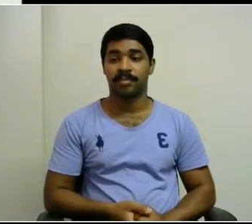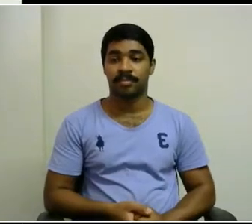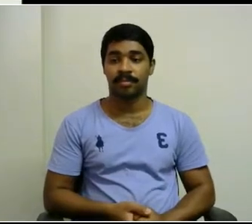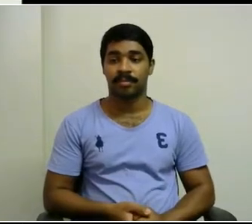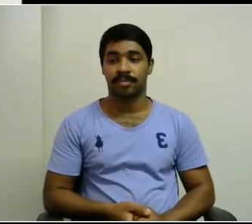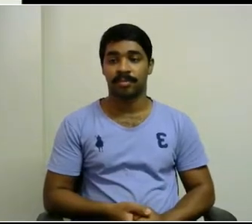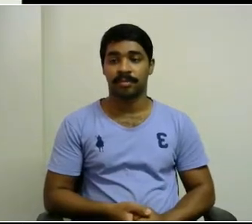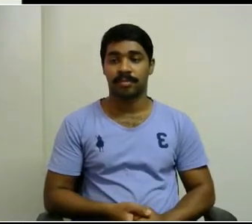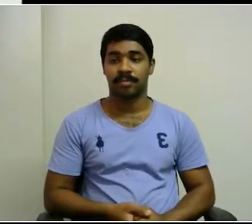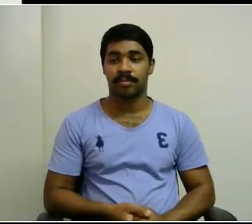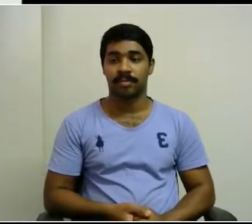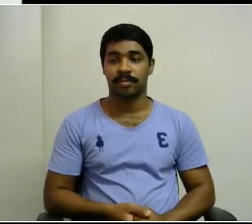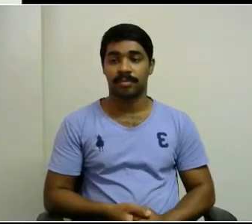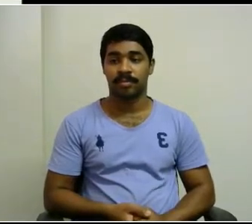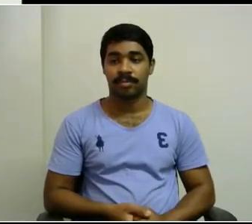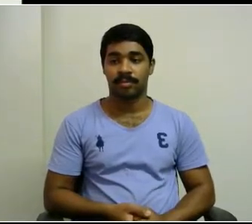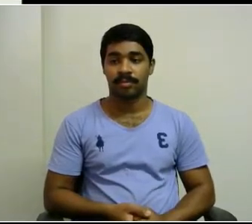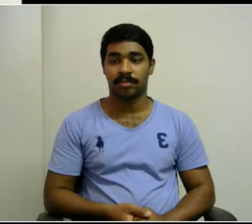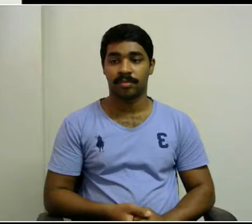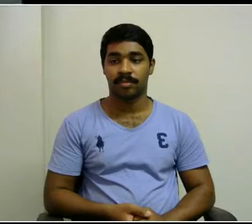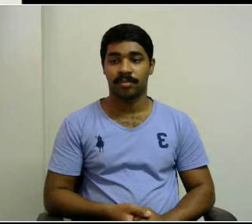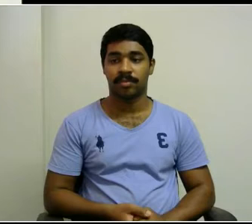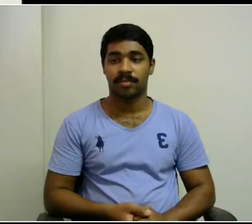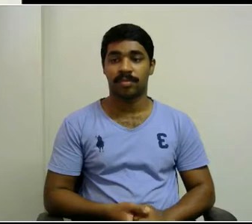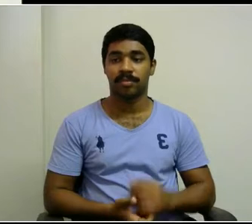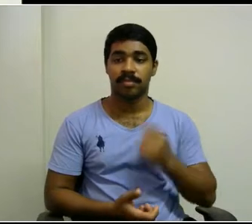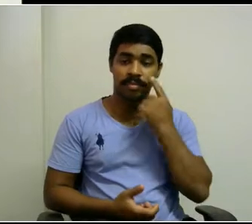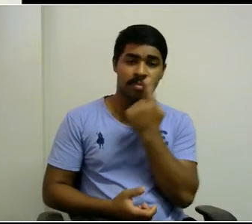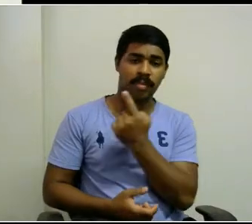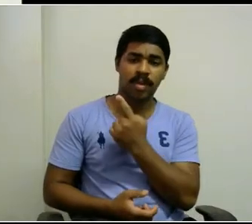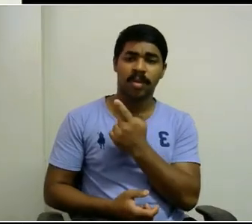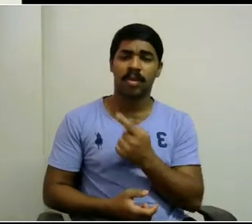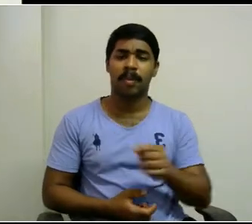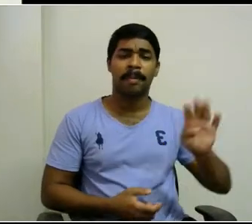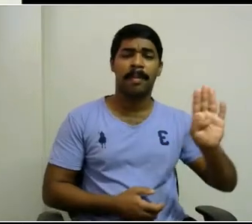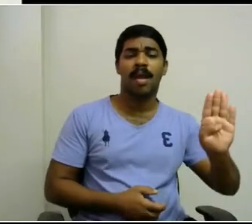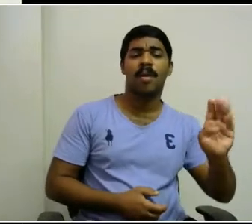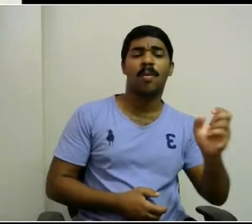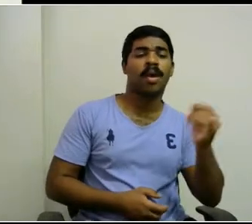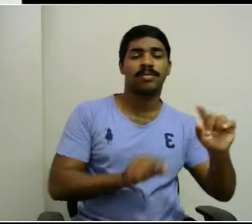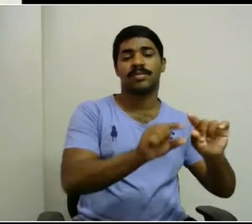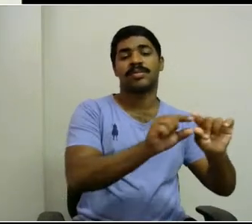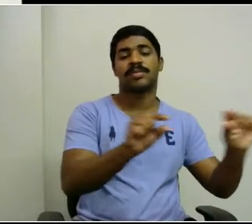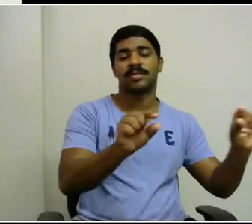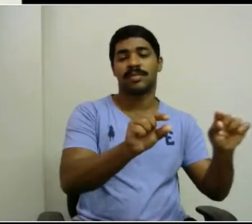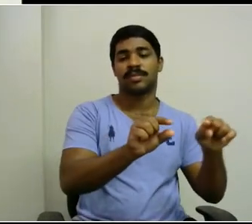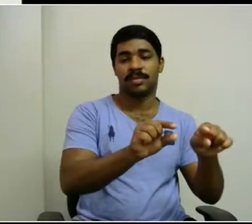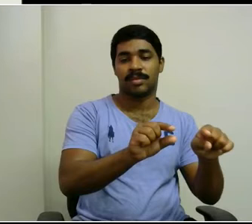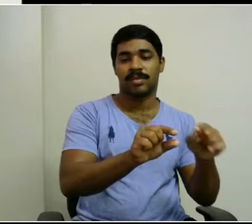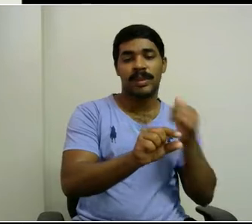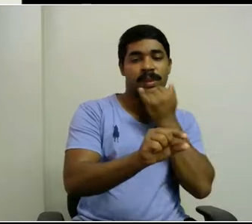seja maior que o volume do A. Qual é a fórmula do volume do B mesmo? Aqui é 15x mais... Aqui é 15, tá,